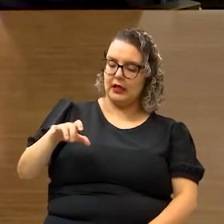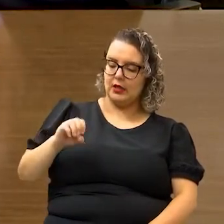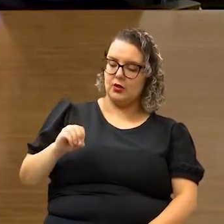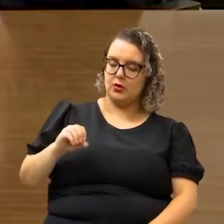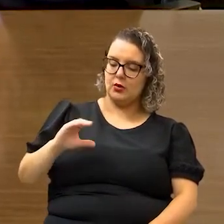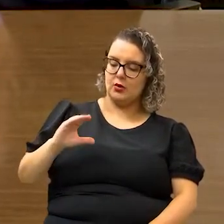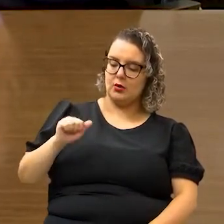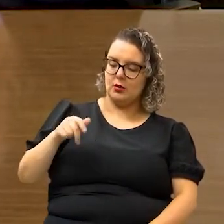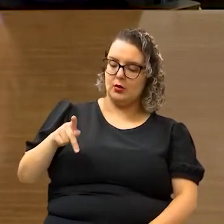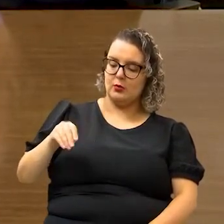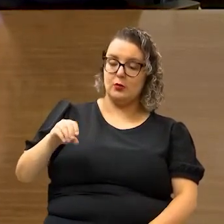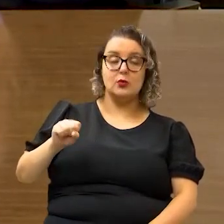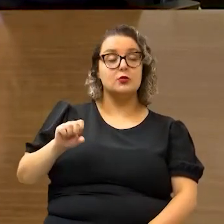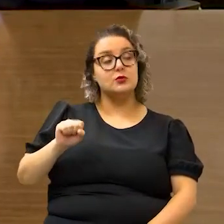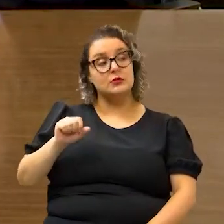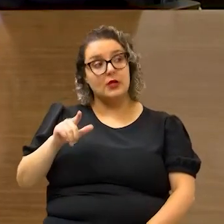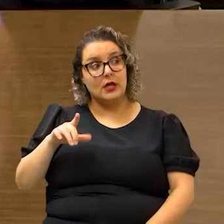Sales,